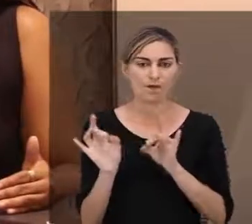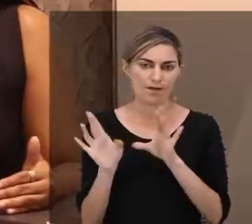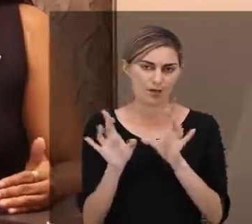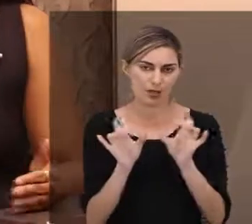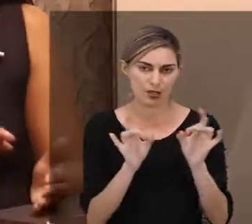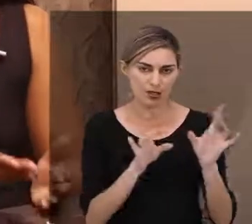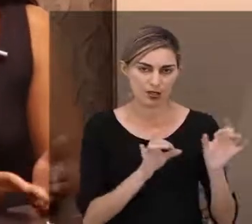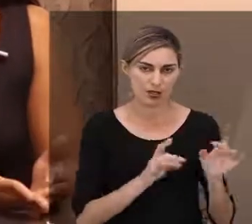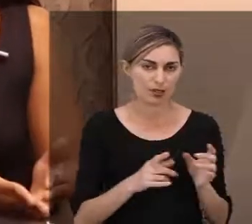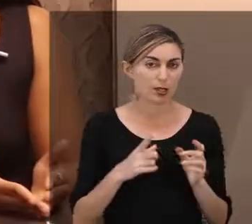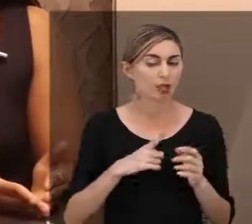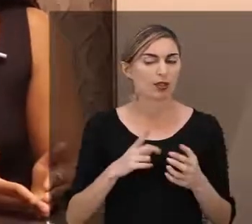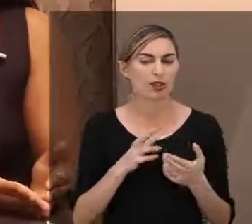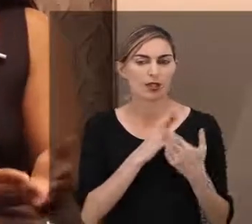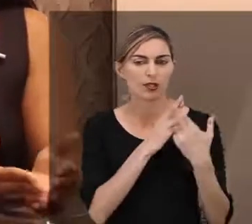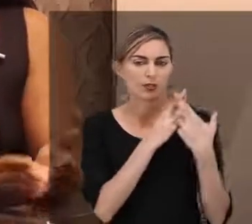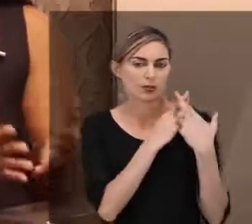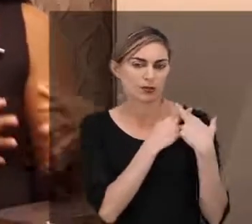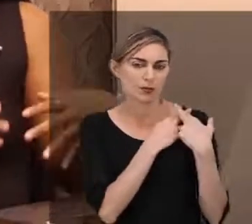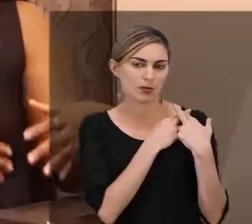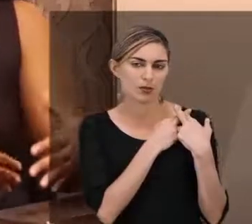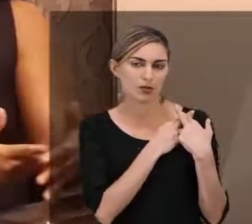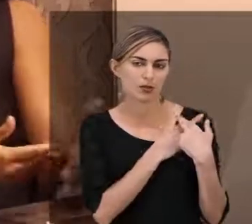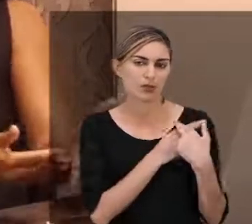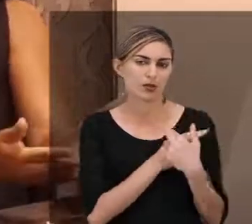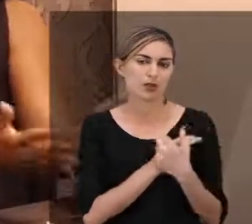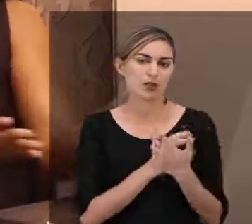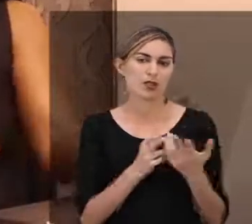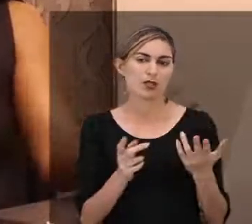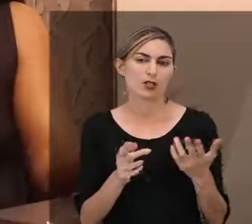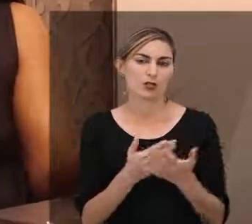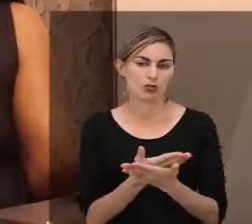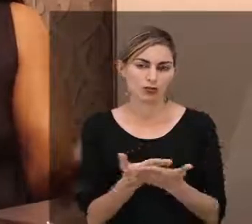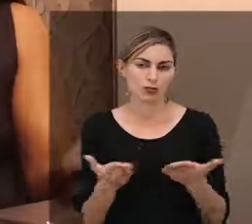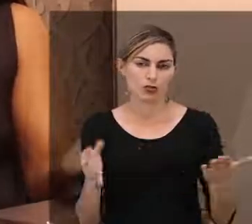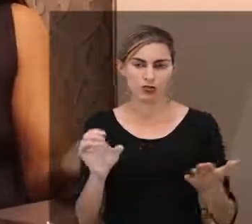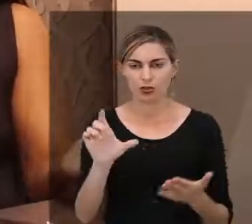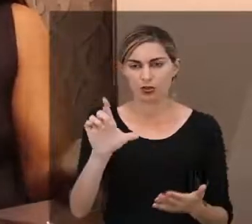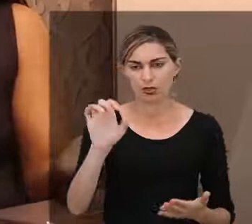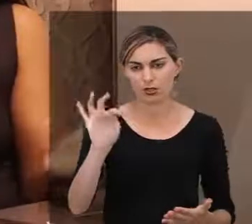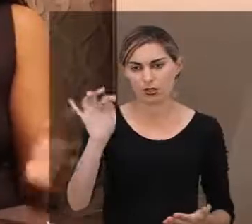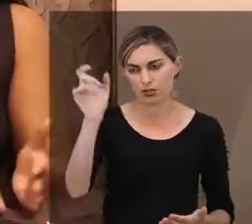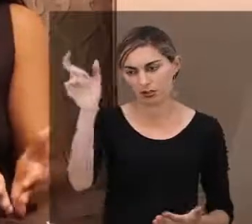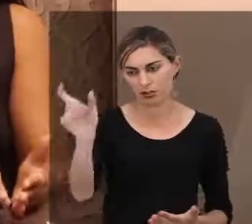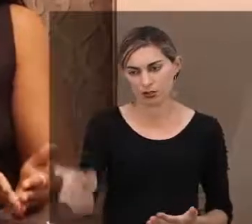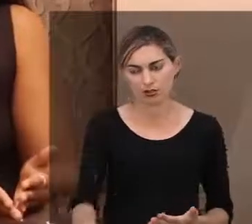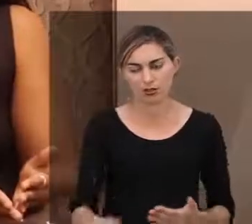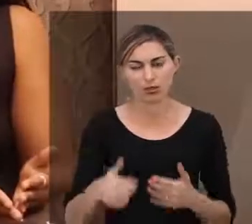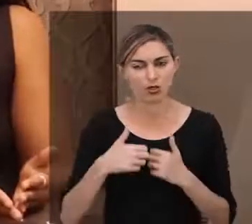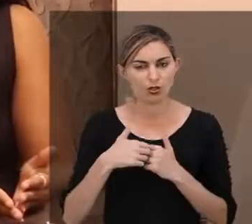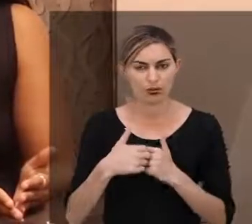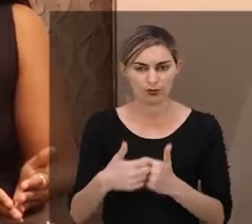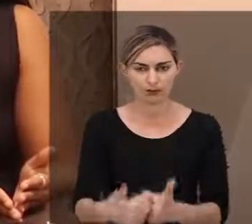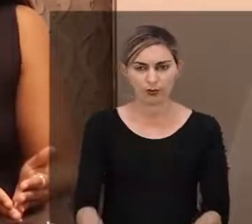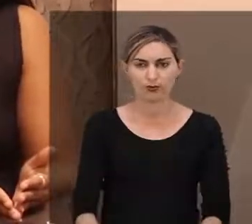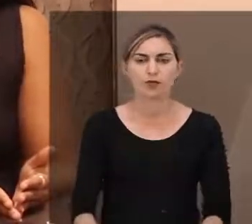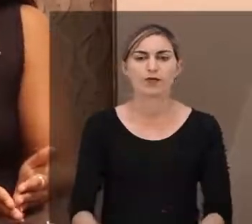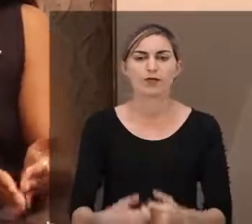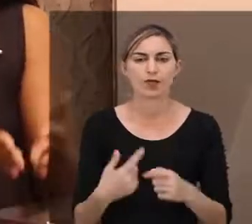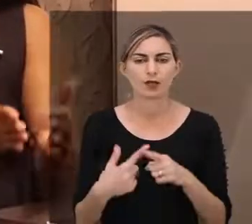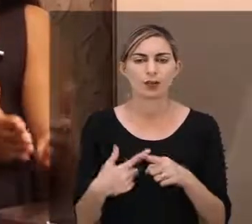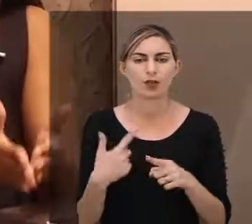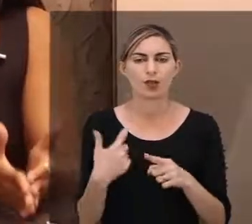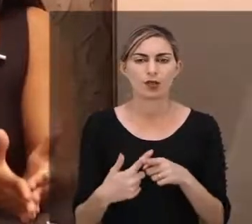vendas, a gente tem a responsabilidade de atingir o que o cliente quer e seguir uma linha,